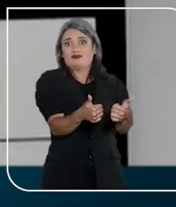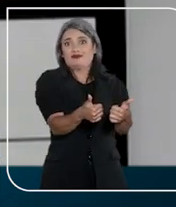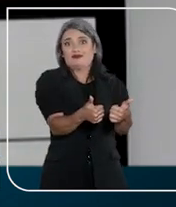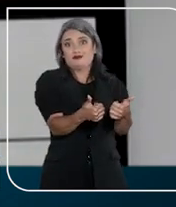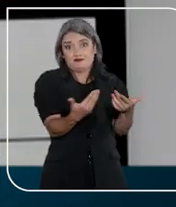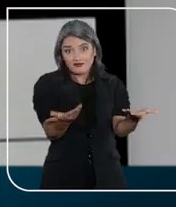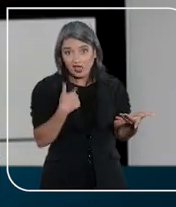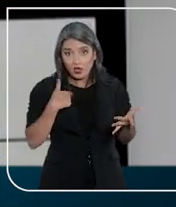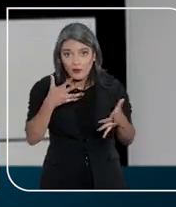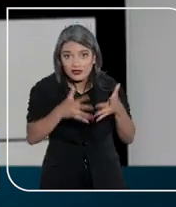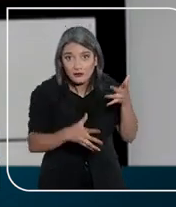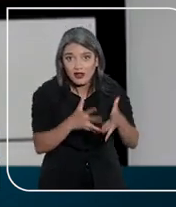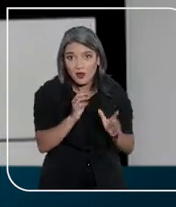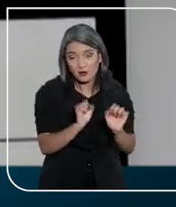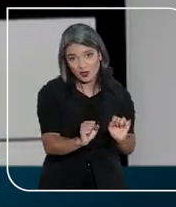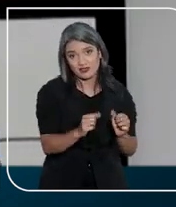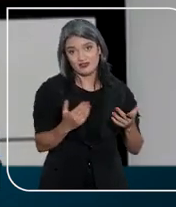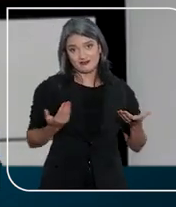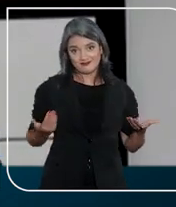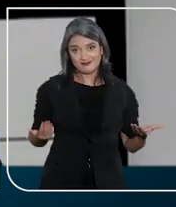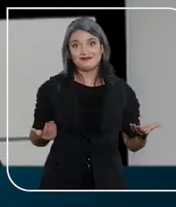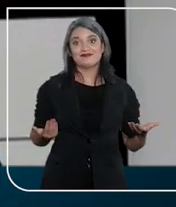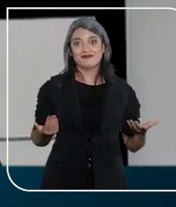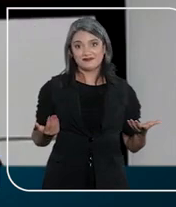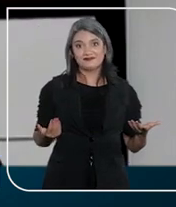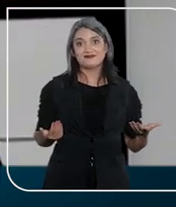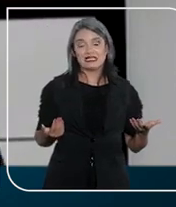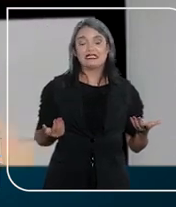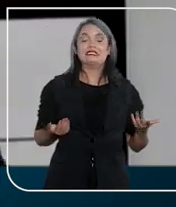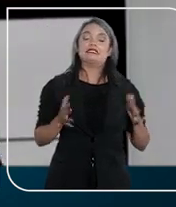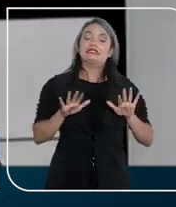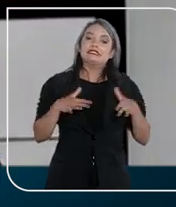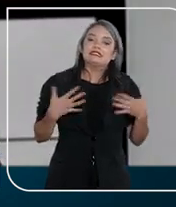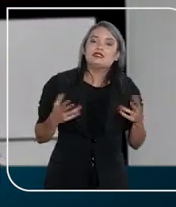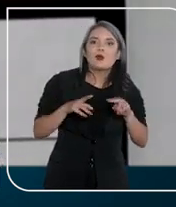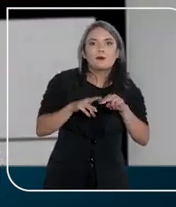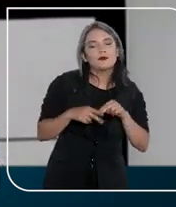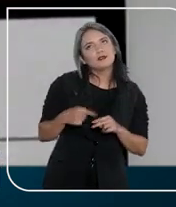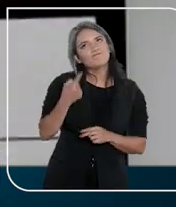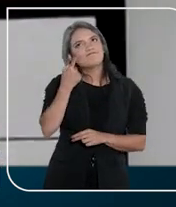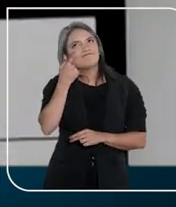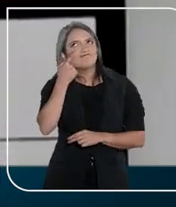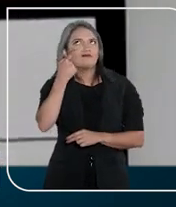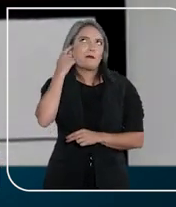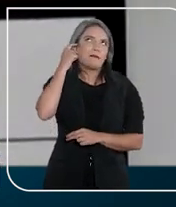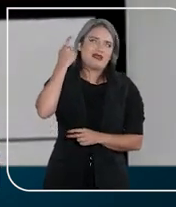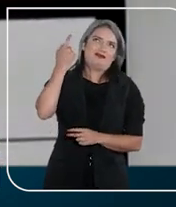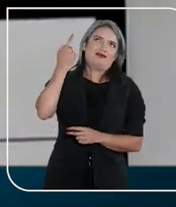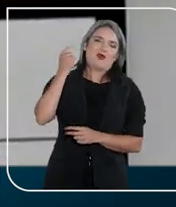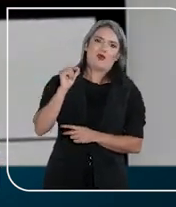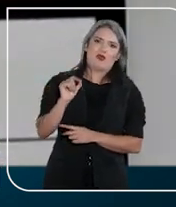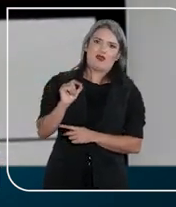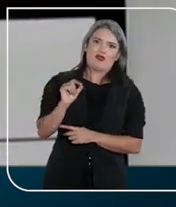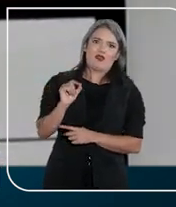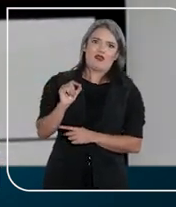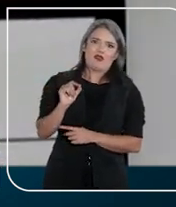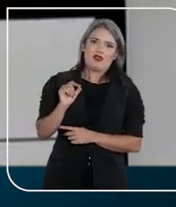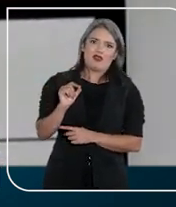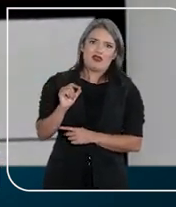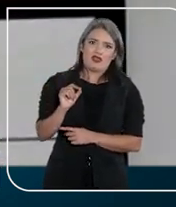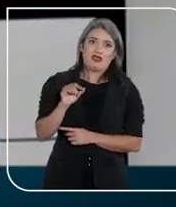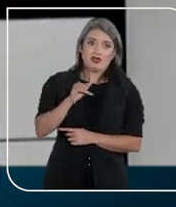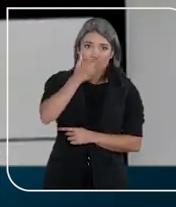dever é uma forma de desistir de dignidade para essa pessoa. Então, eu sempre verifico que, na situação